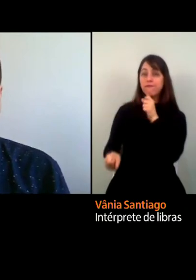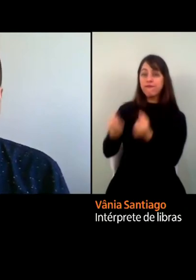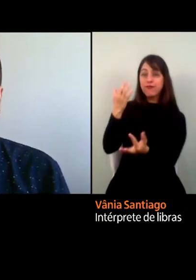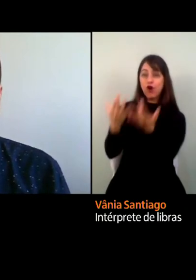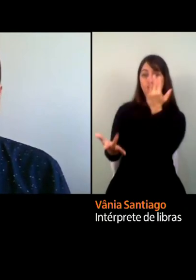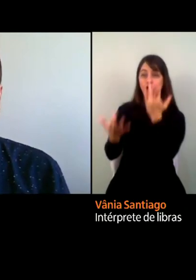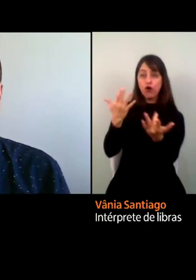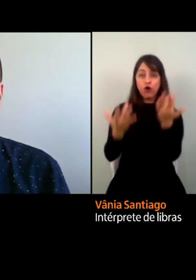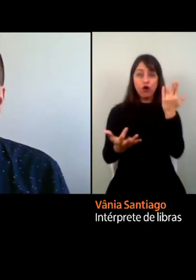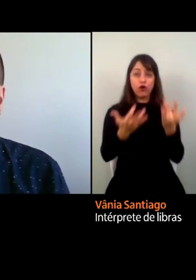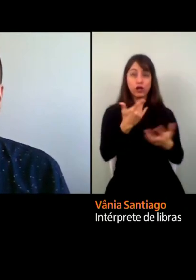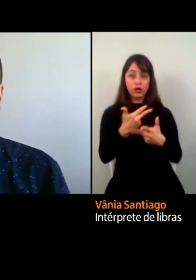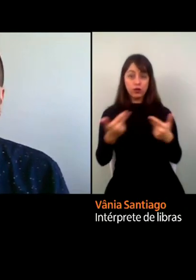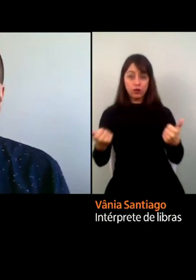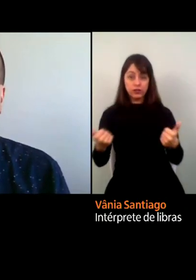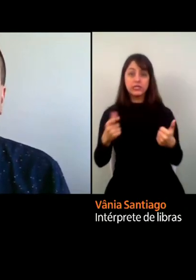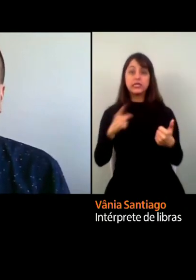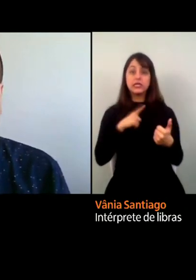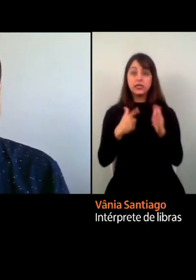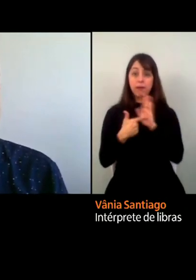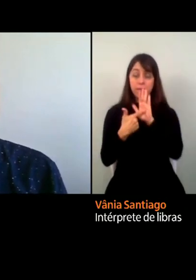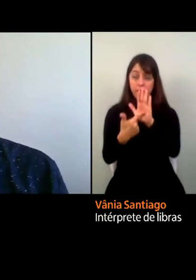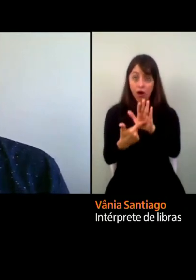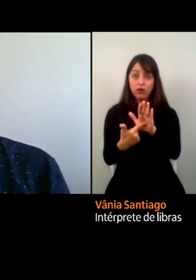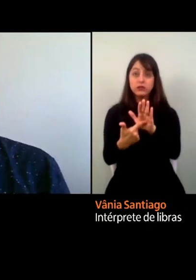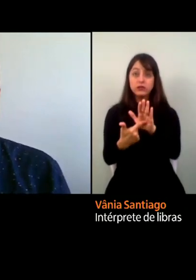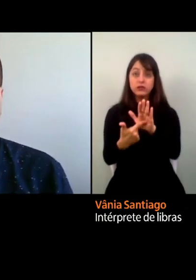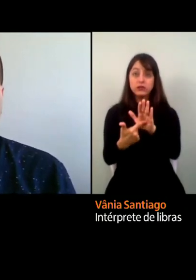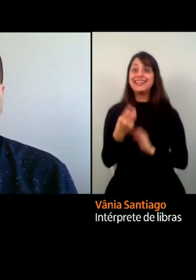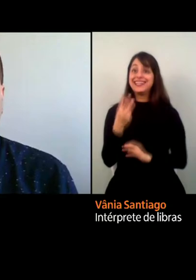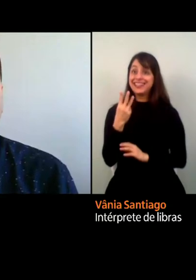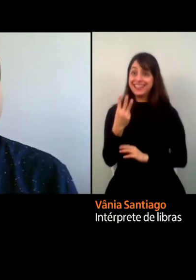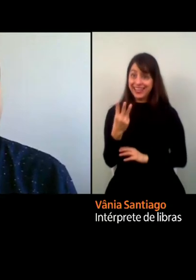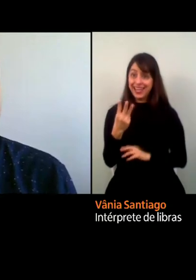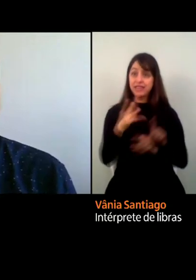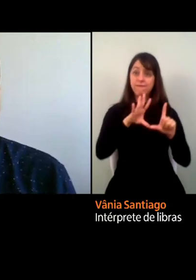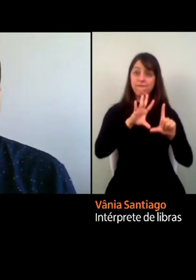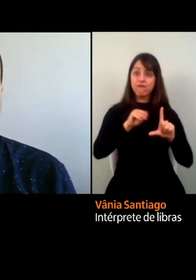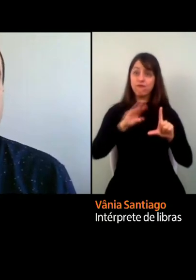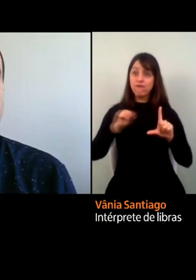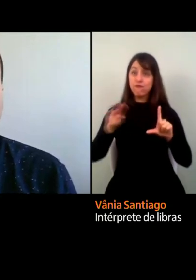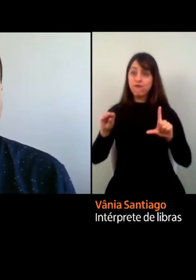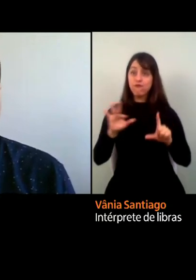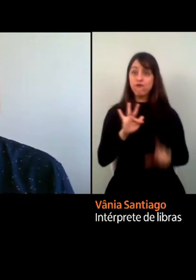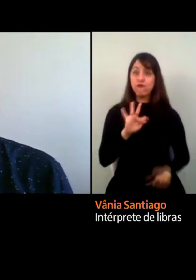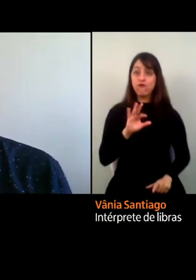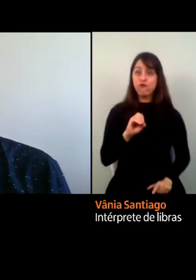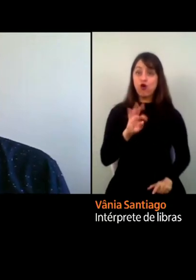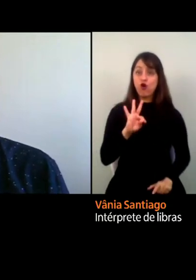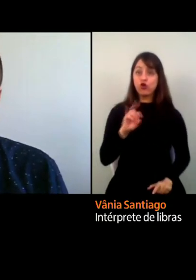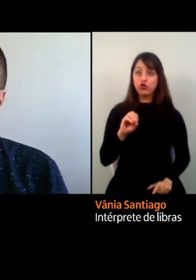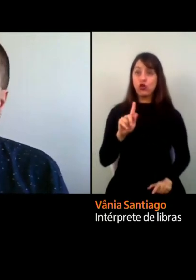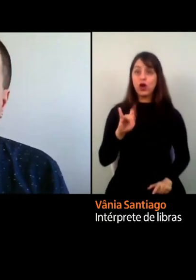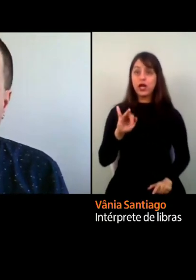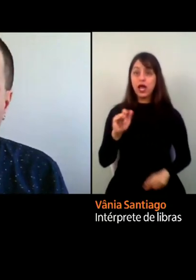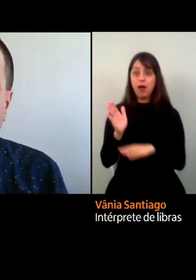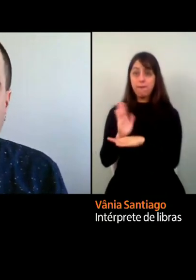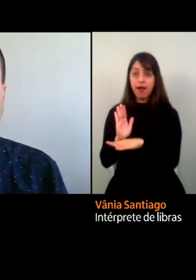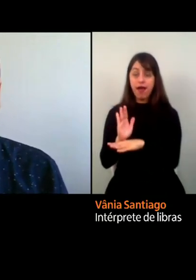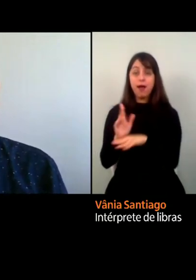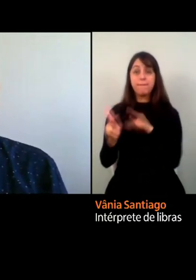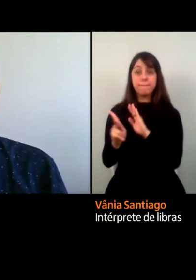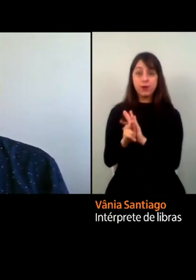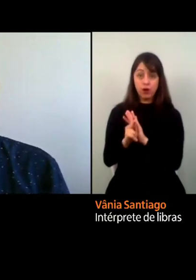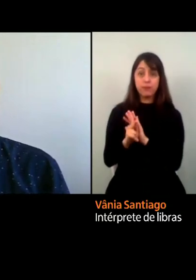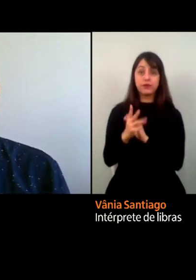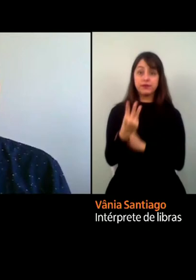3 fotogramas de um filme de Gustav Deutsch, realizador austríaco de filmes experimentais de found